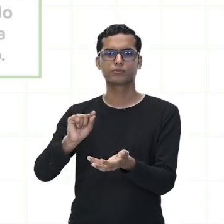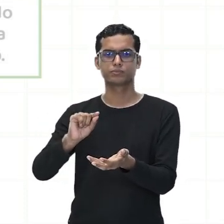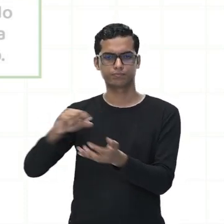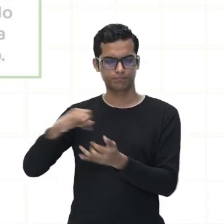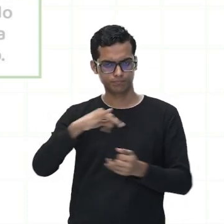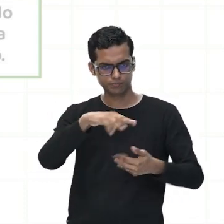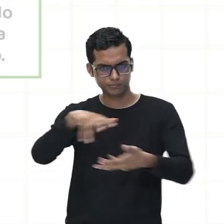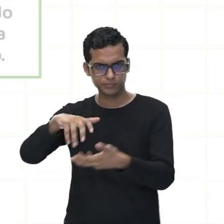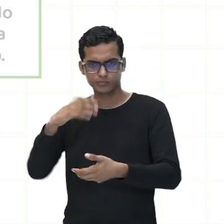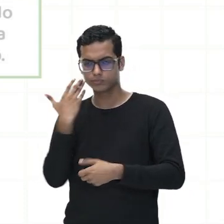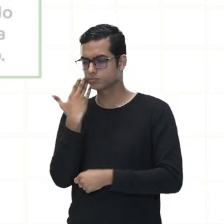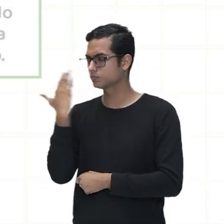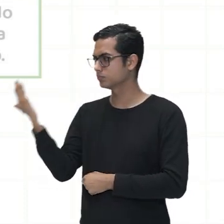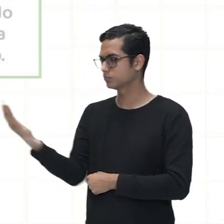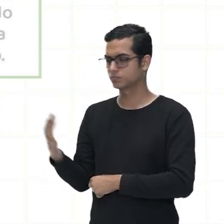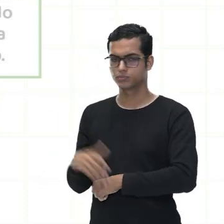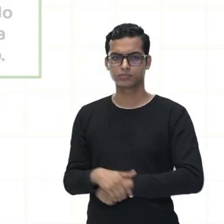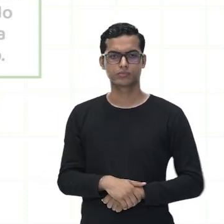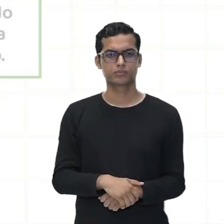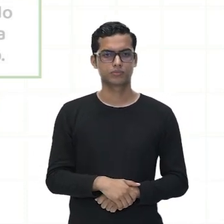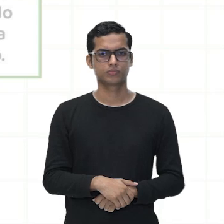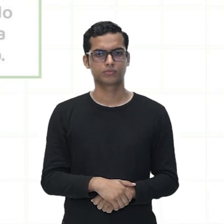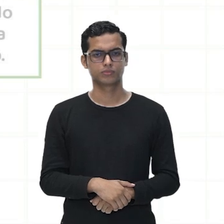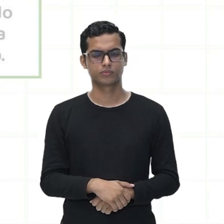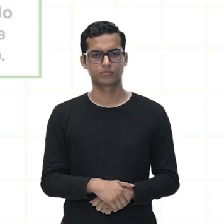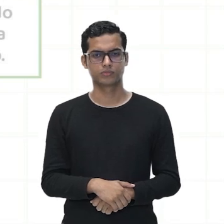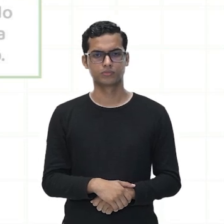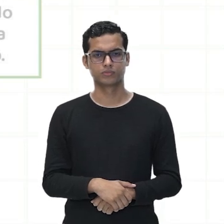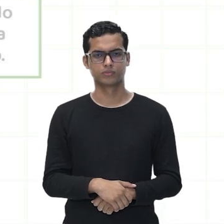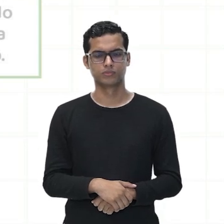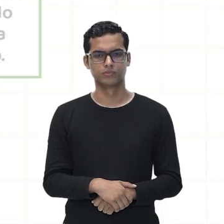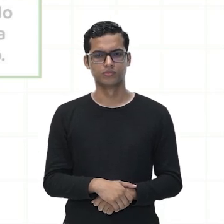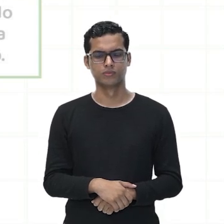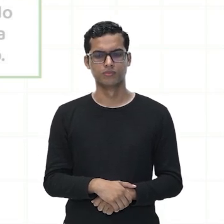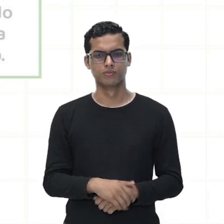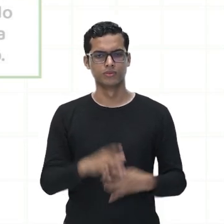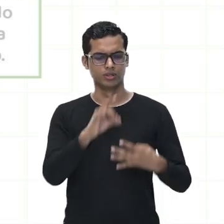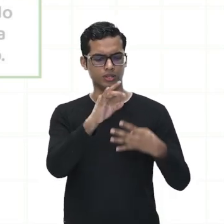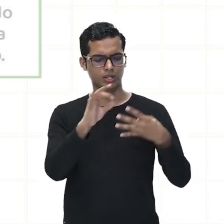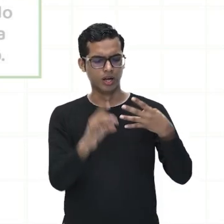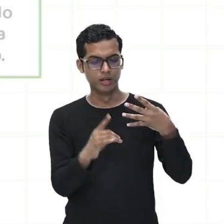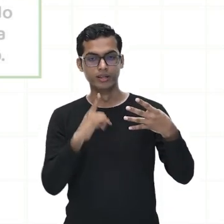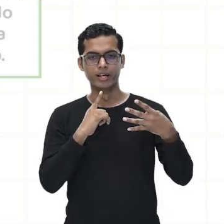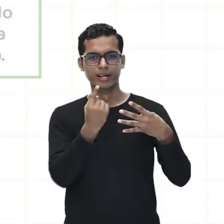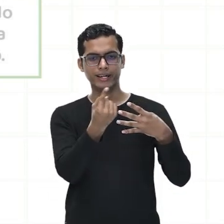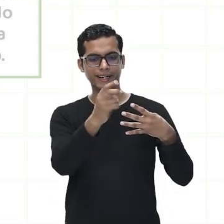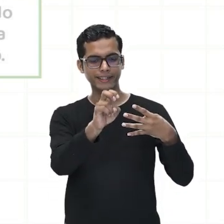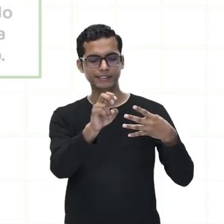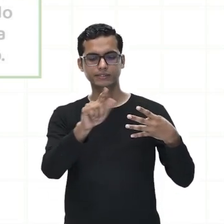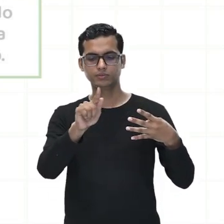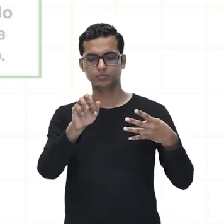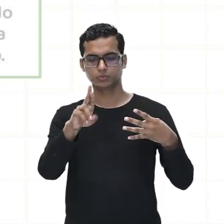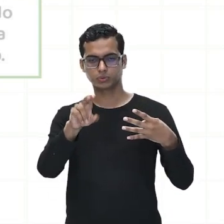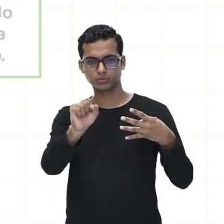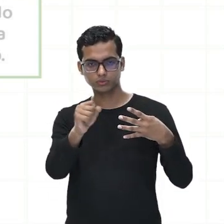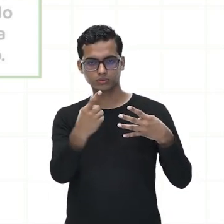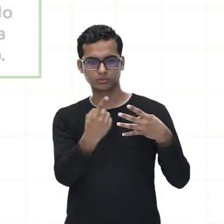horário que vai ocorrer em quanto? Em 15 graus, a cada 15 graus,